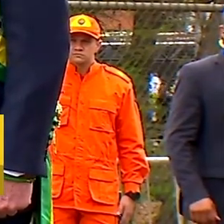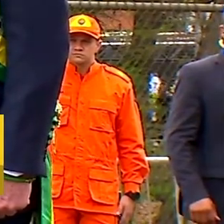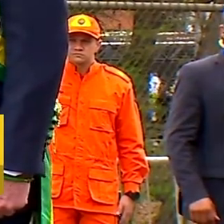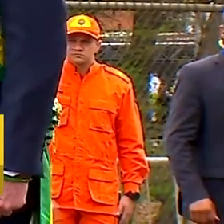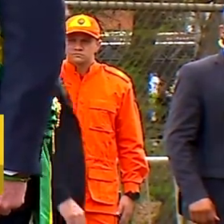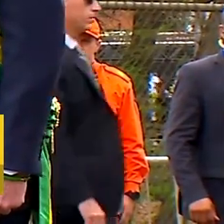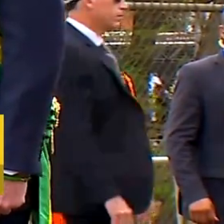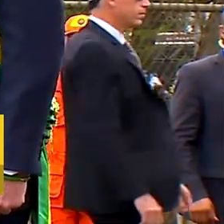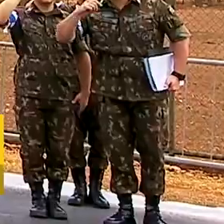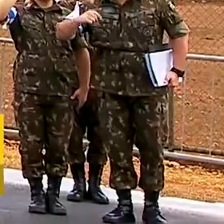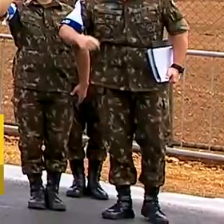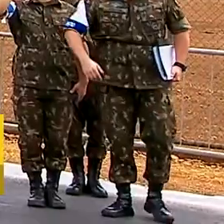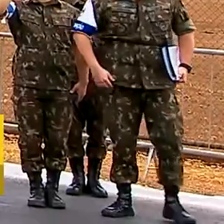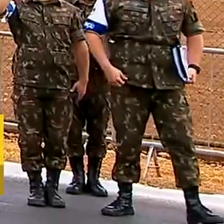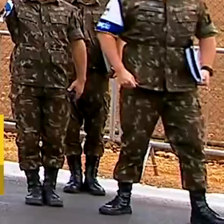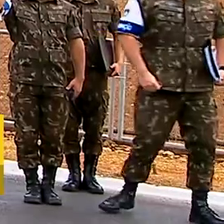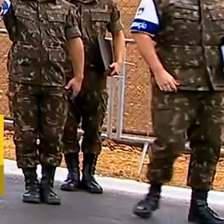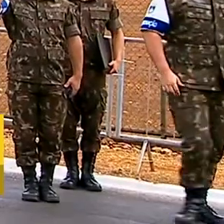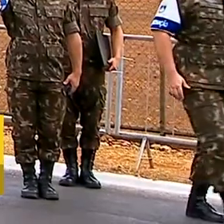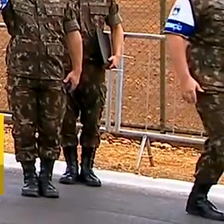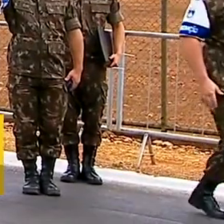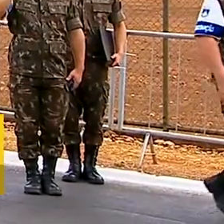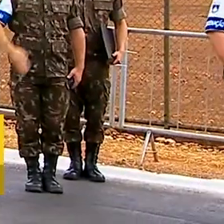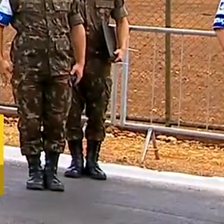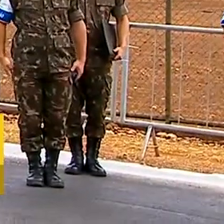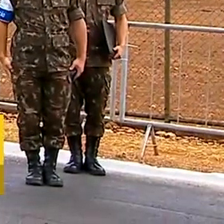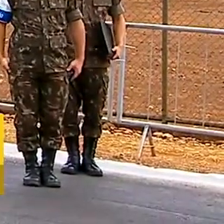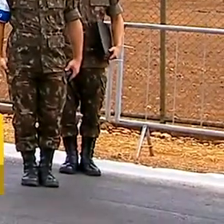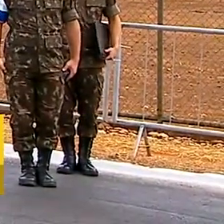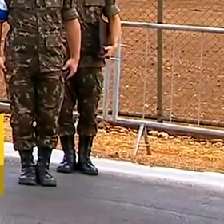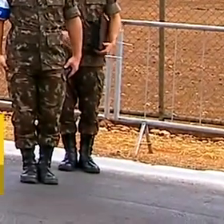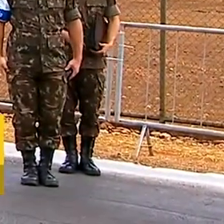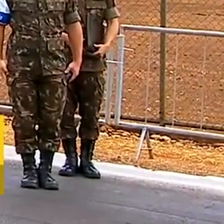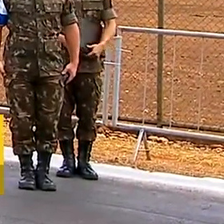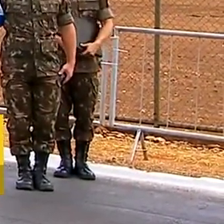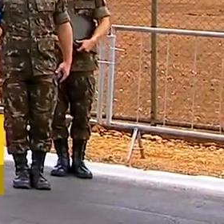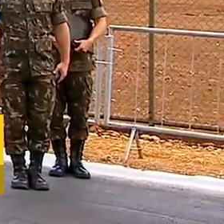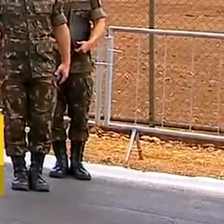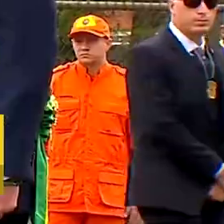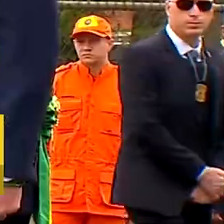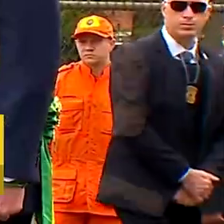Presidente, General Dutra, comandante militar do Planalto, tropa pronta para a revista.